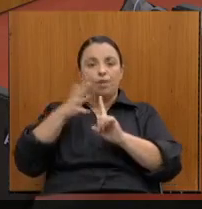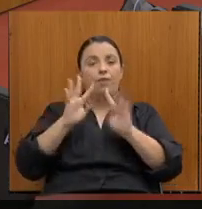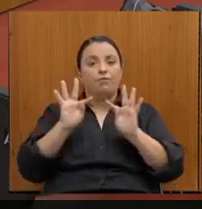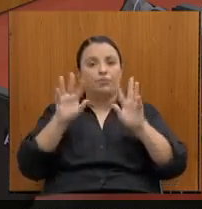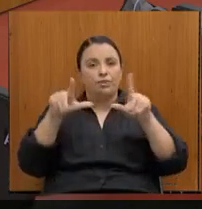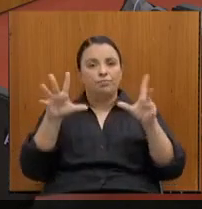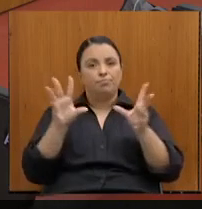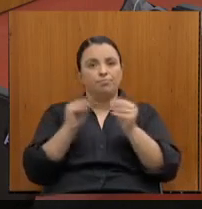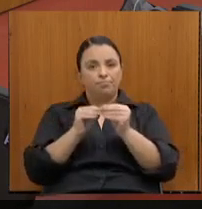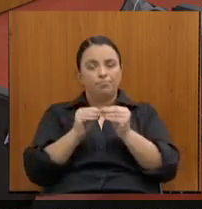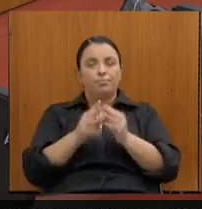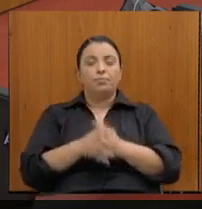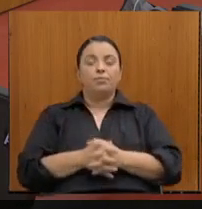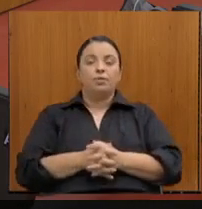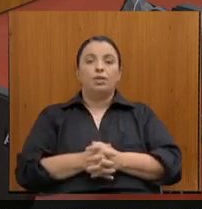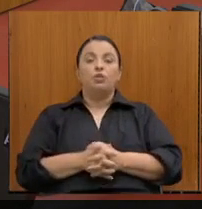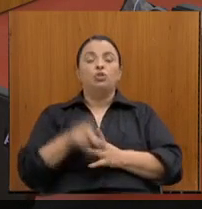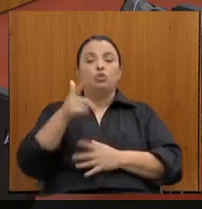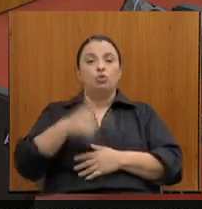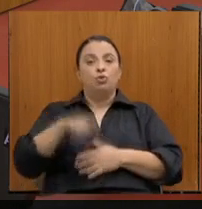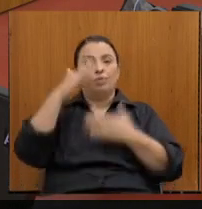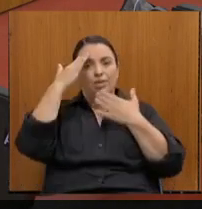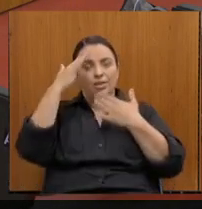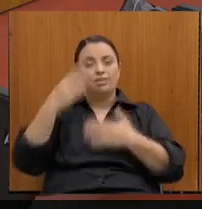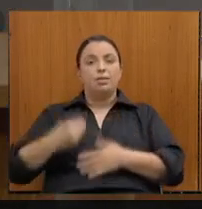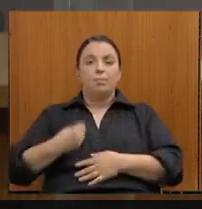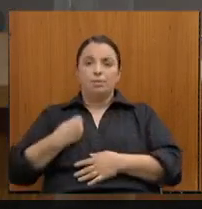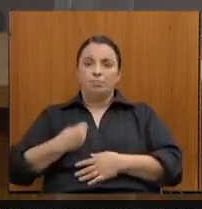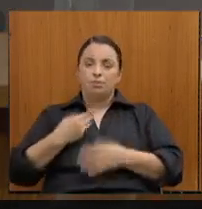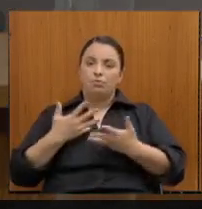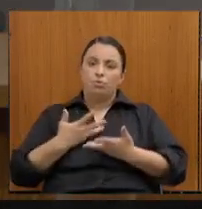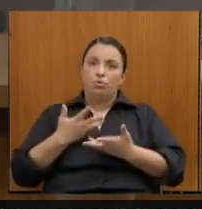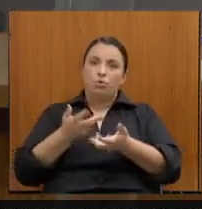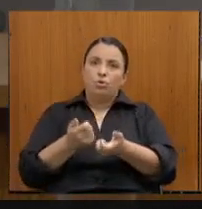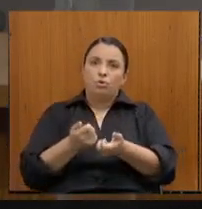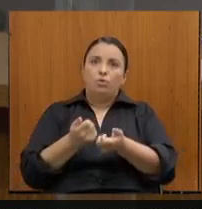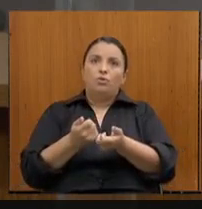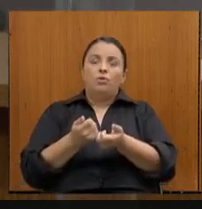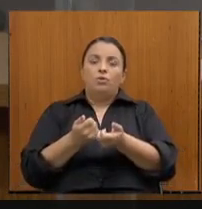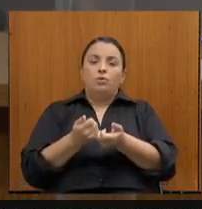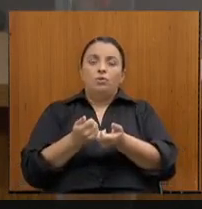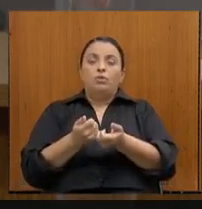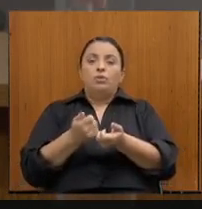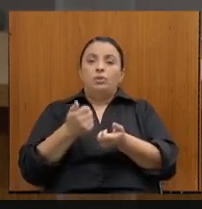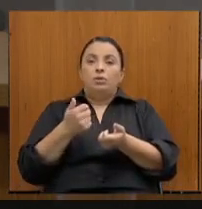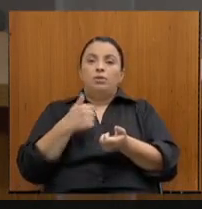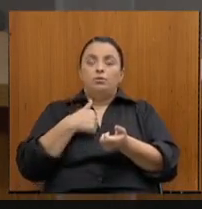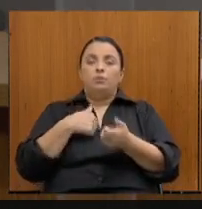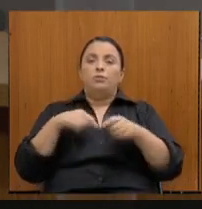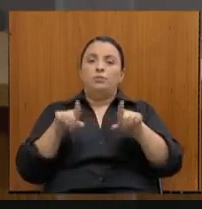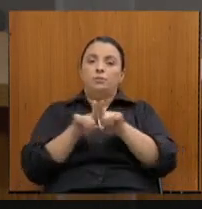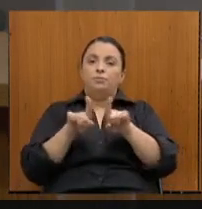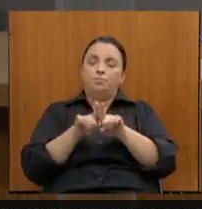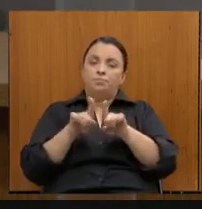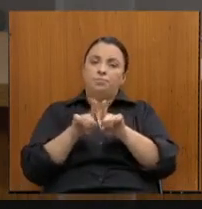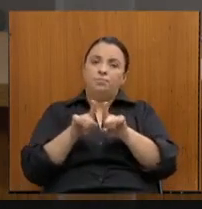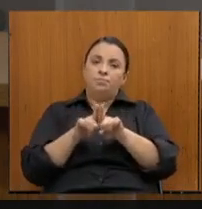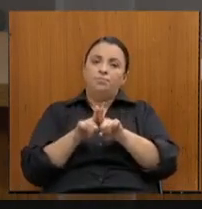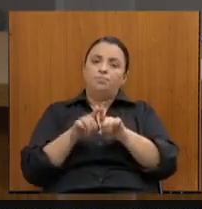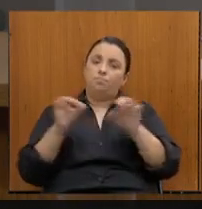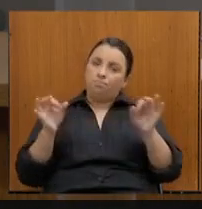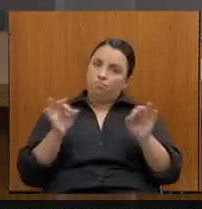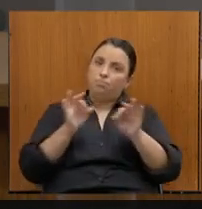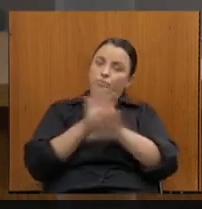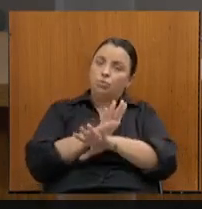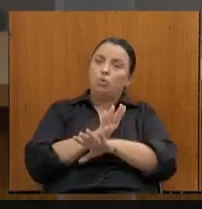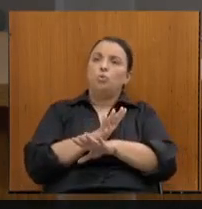bom mais uma vez agradecer pela participação pelo convite e nos colocar também a disposição né para